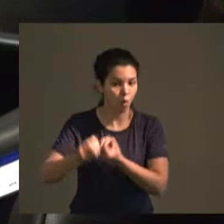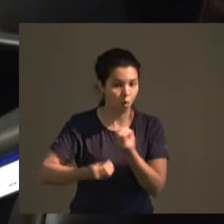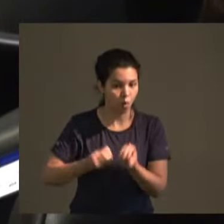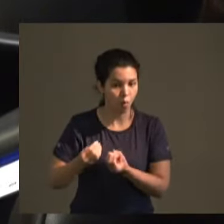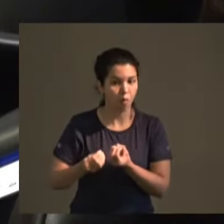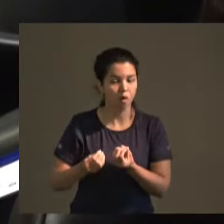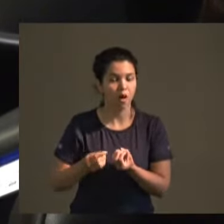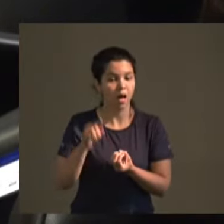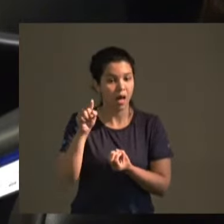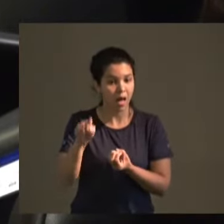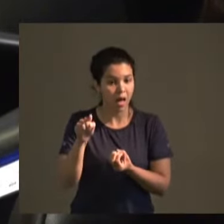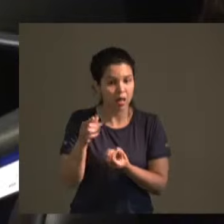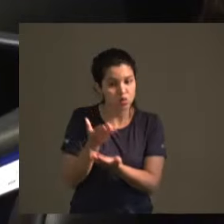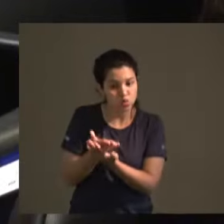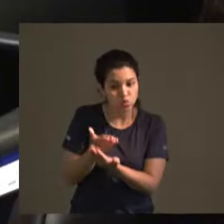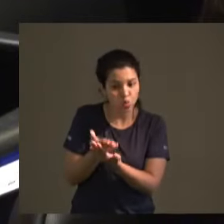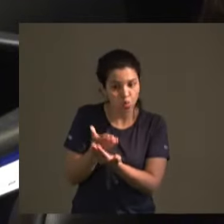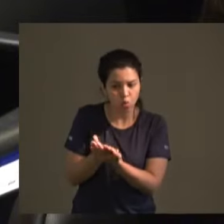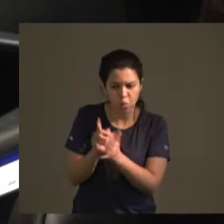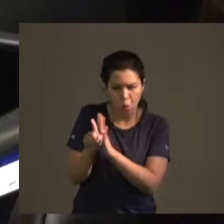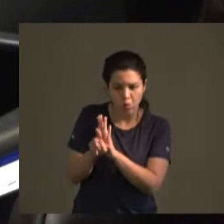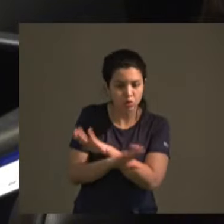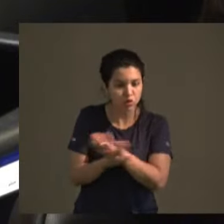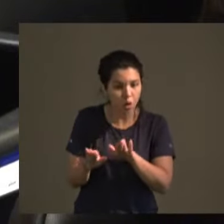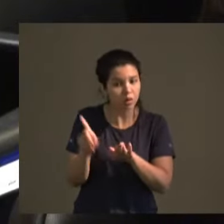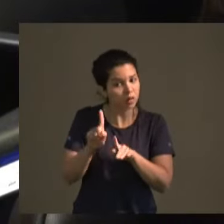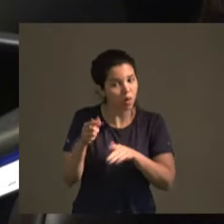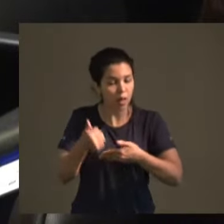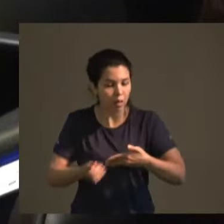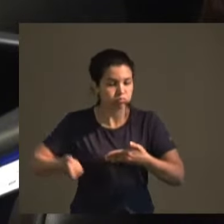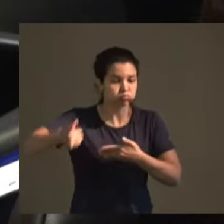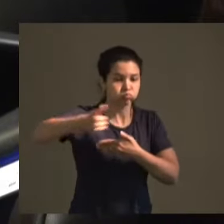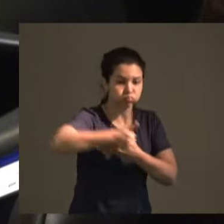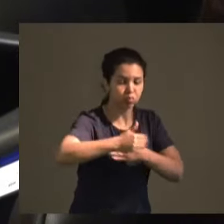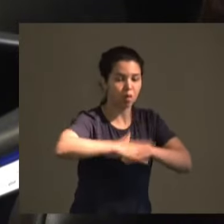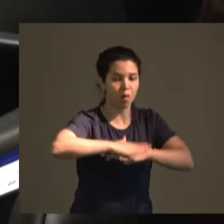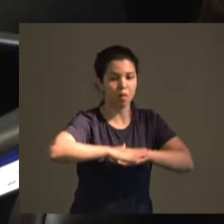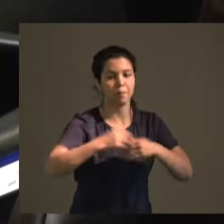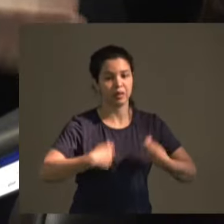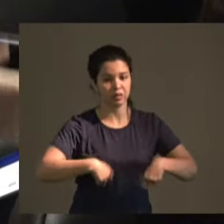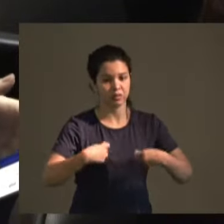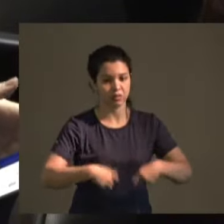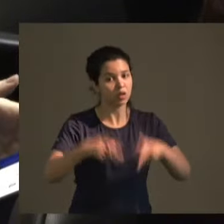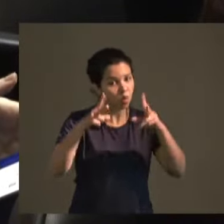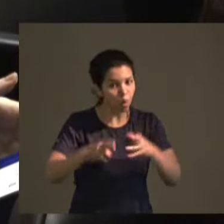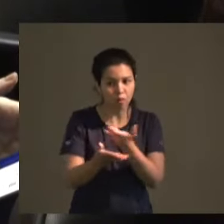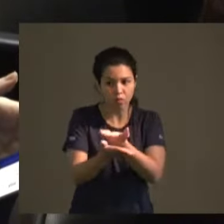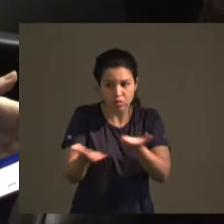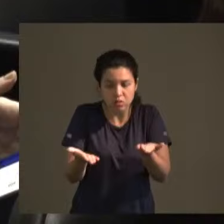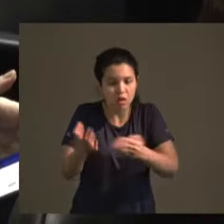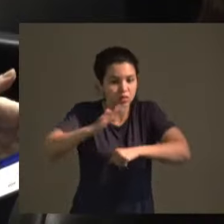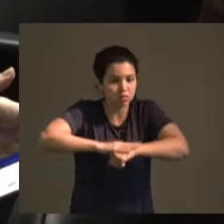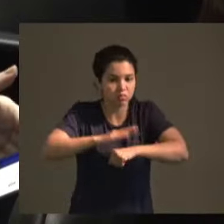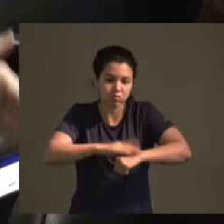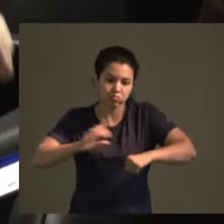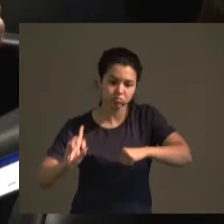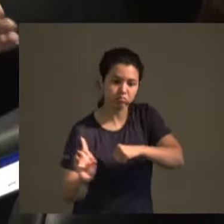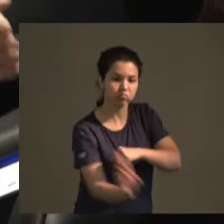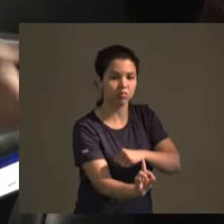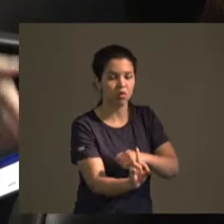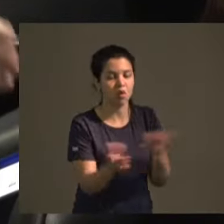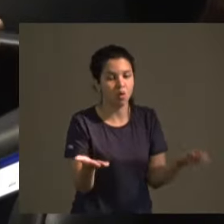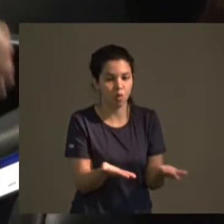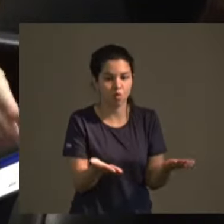objeto de estudo, que ela seja protagonista também na atuação de tudo isso, como vocês estão sendo protagonistas aqui hoje, né?